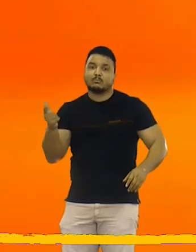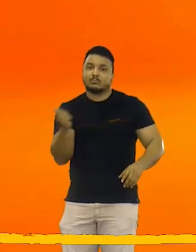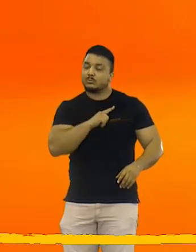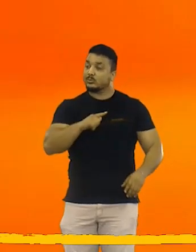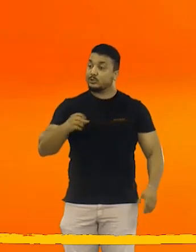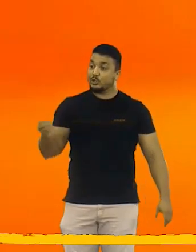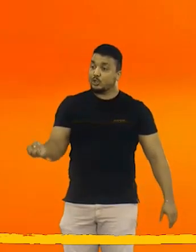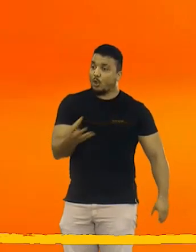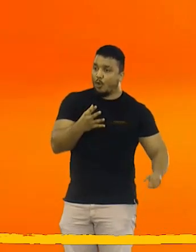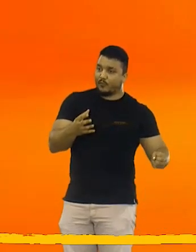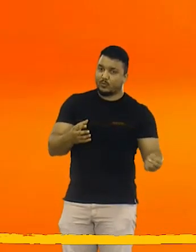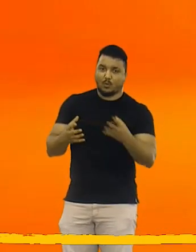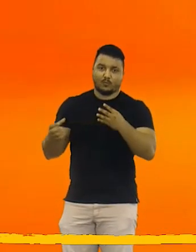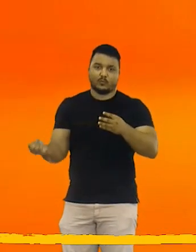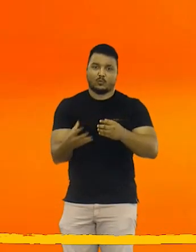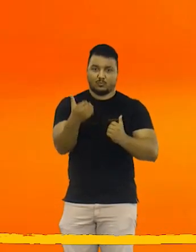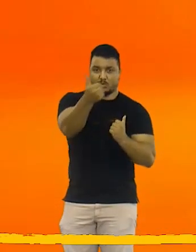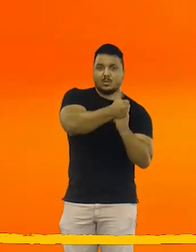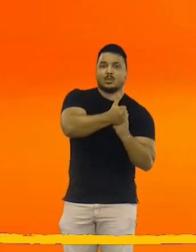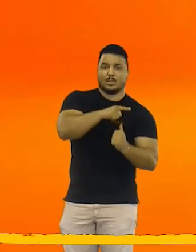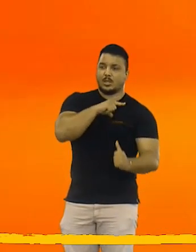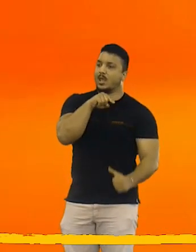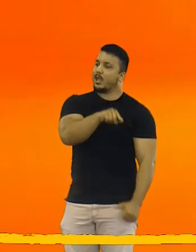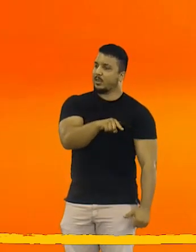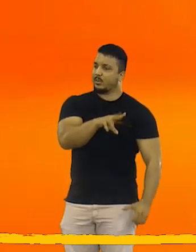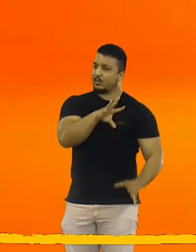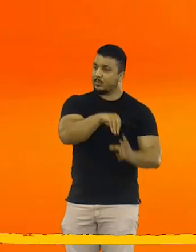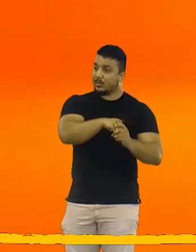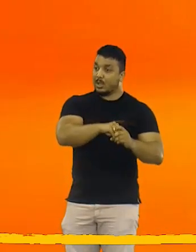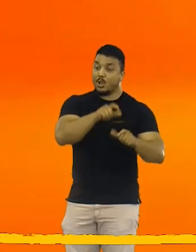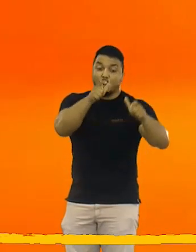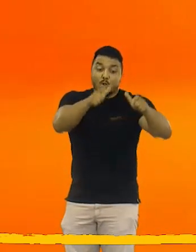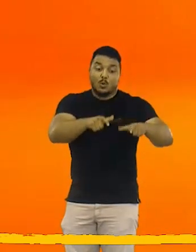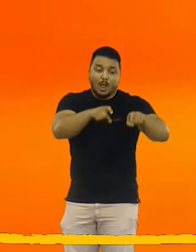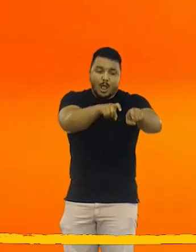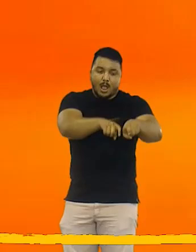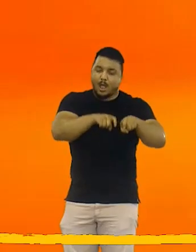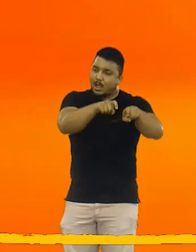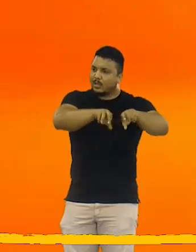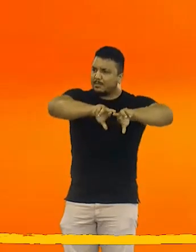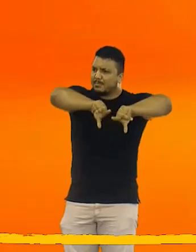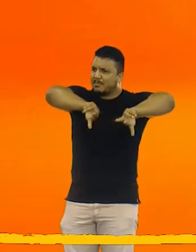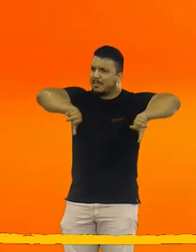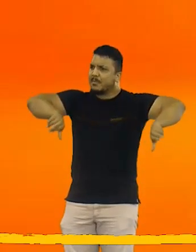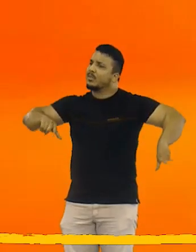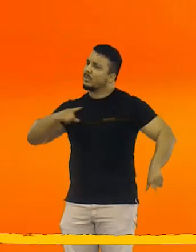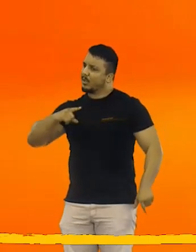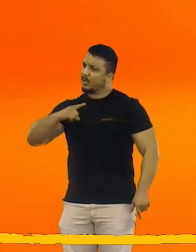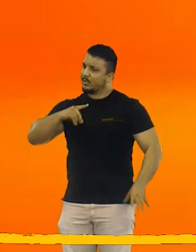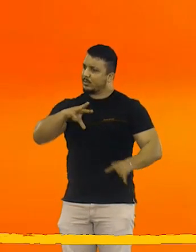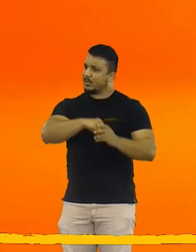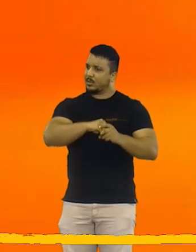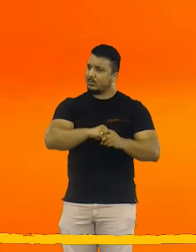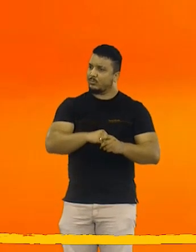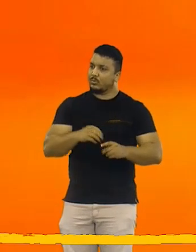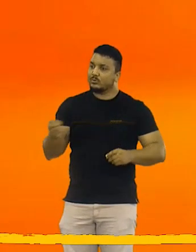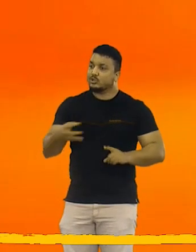atividades surgem. O campo agora é um local de várias atividades.